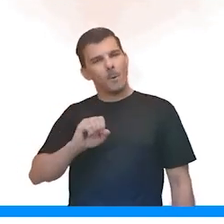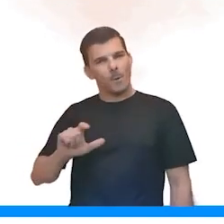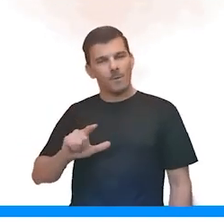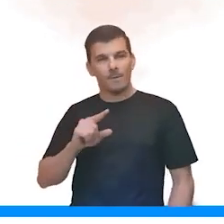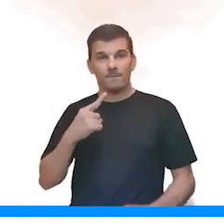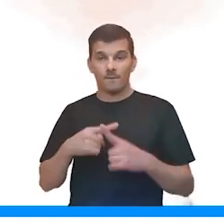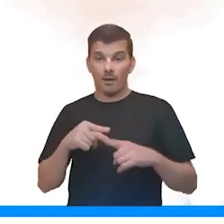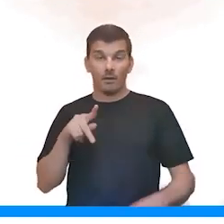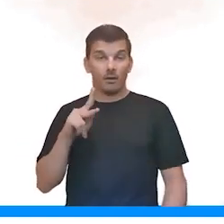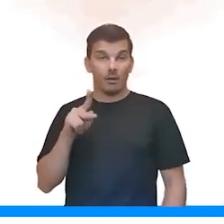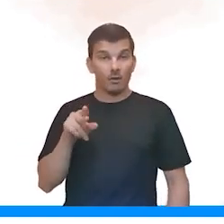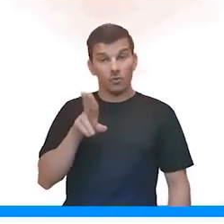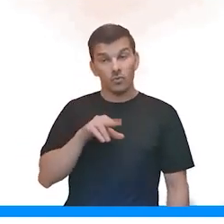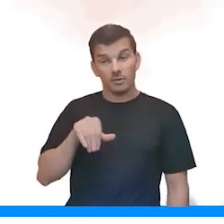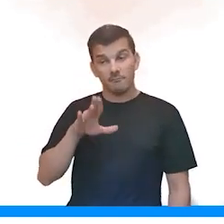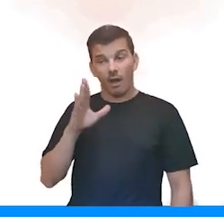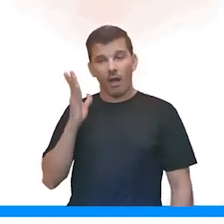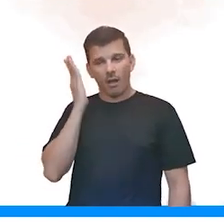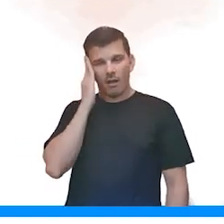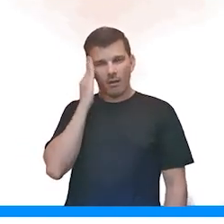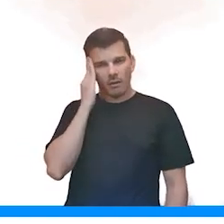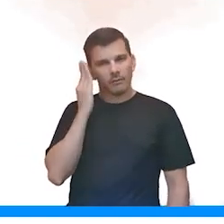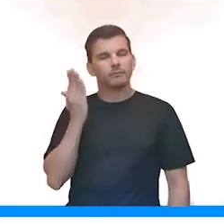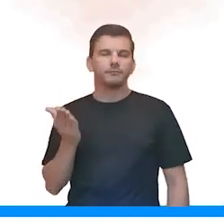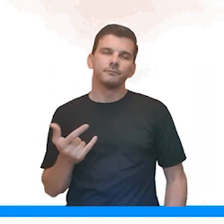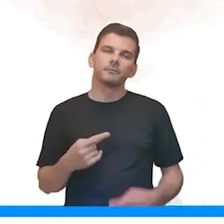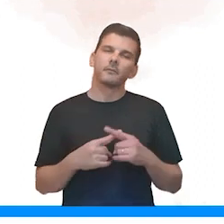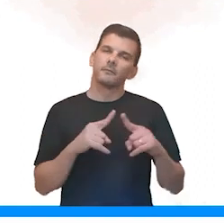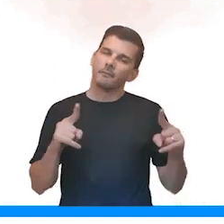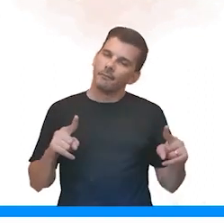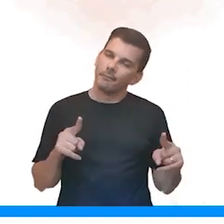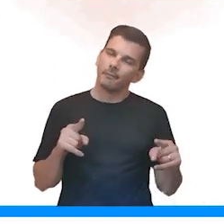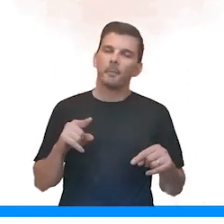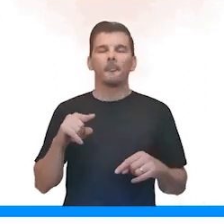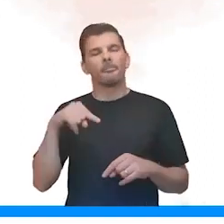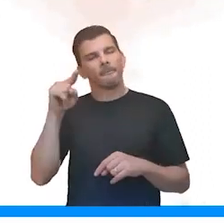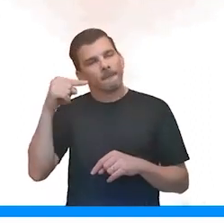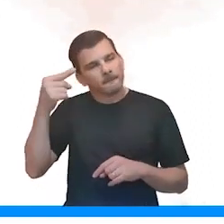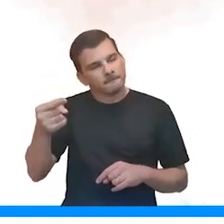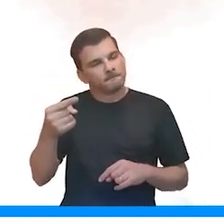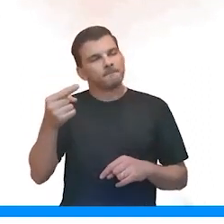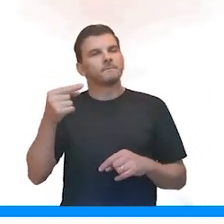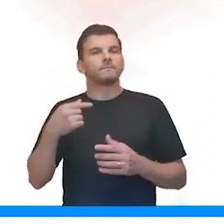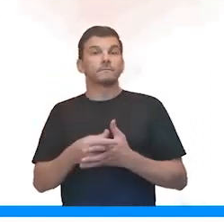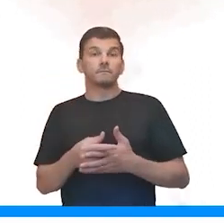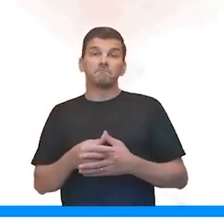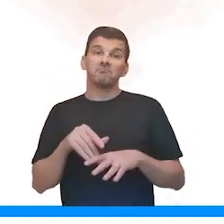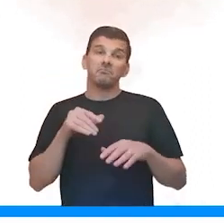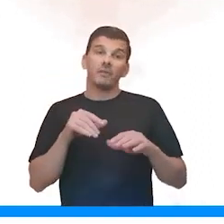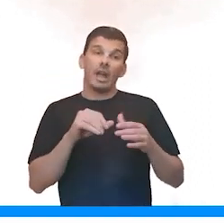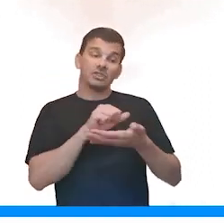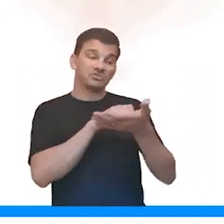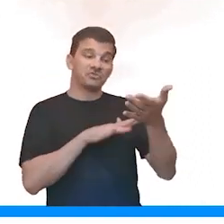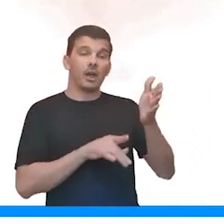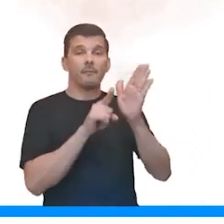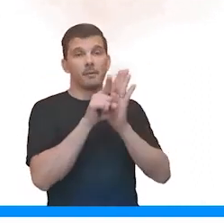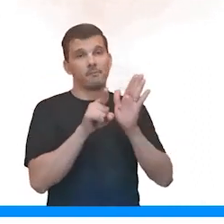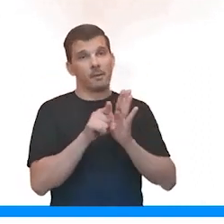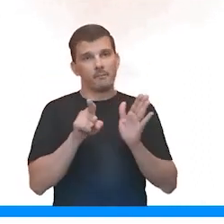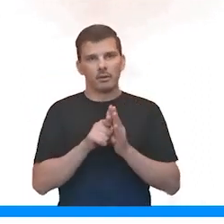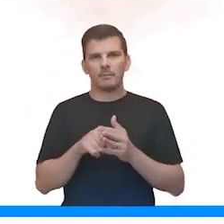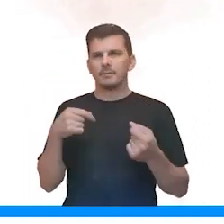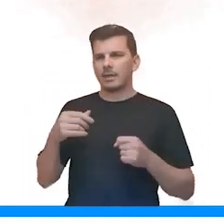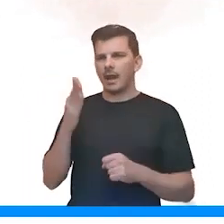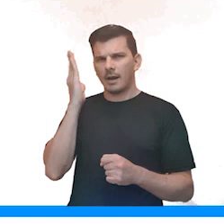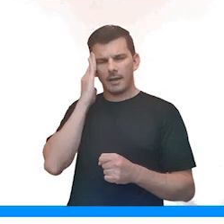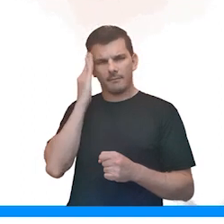joule por mol vezes Kelvin. O que a gente mais usa é o segundo, tá? Mas mais uma vez, lá ele